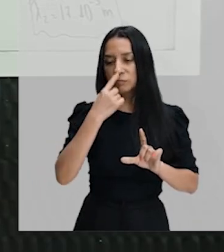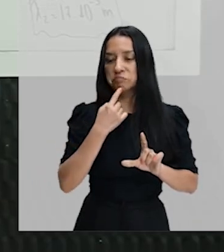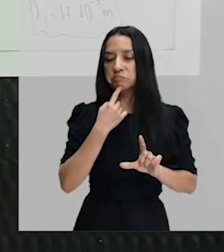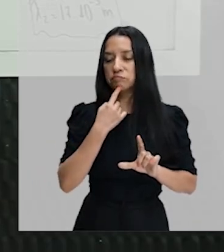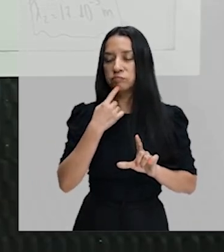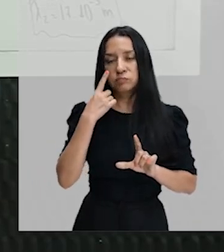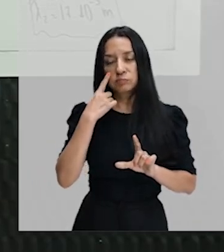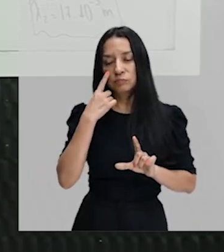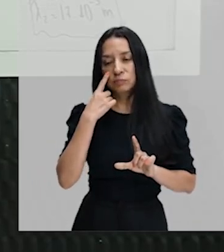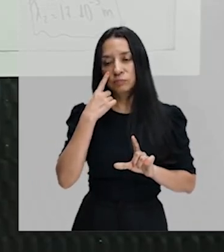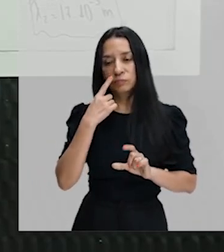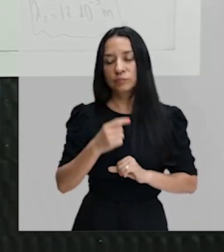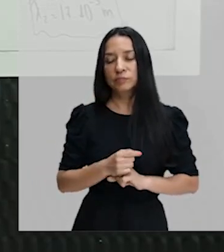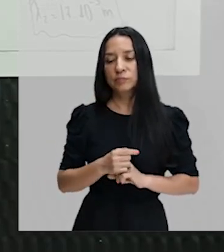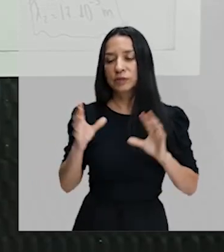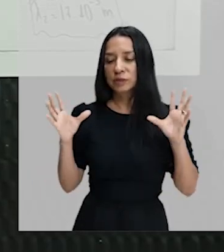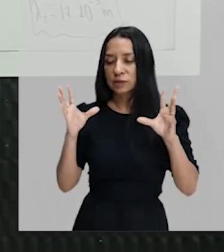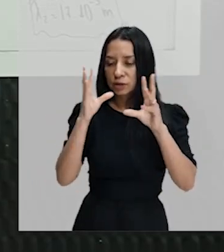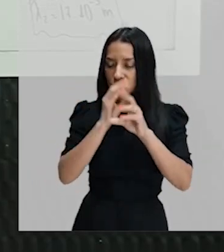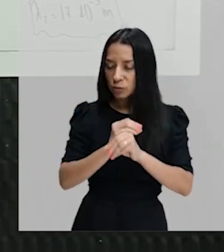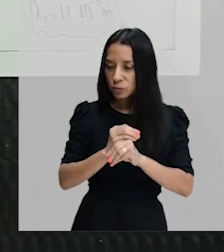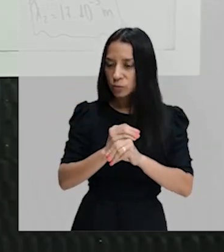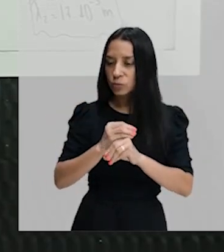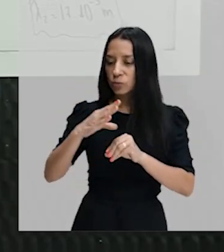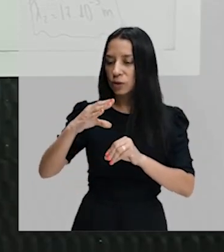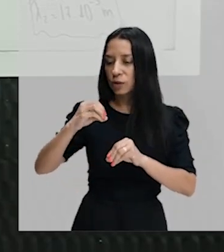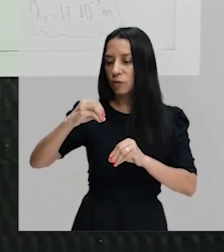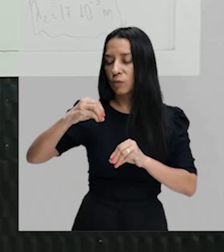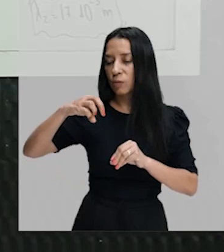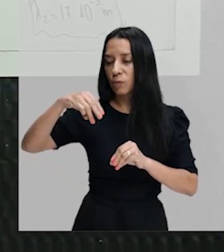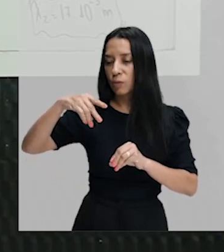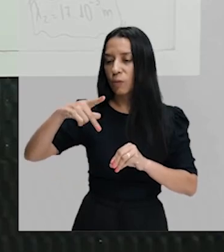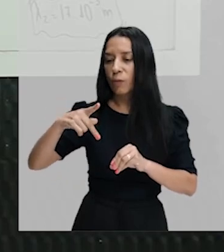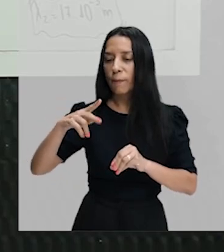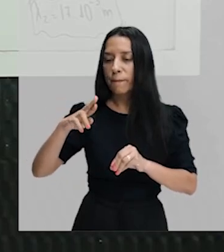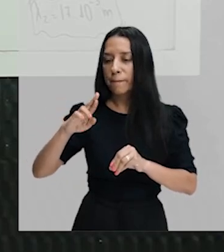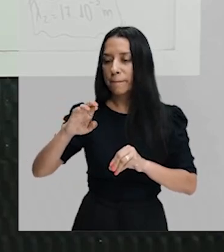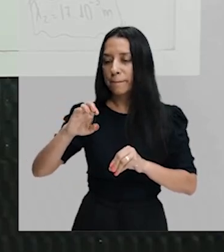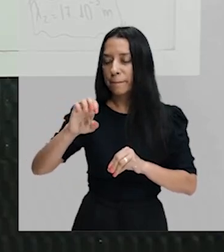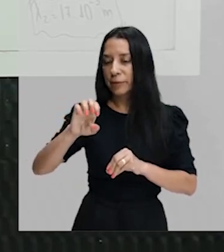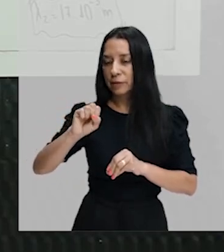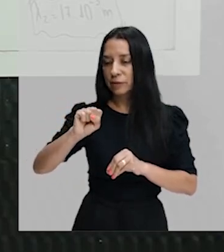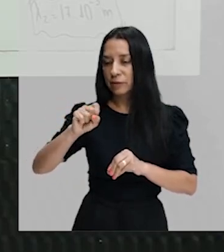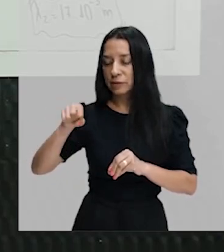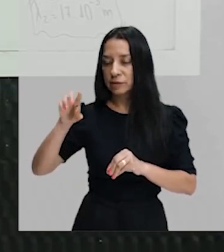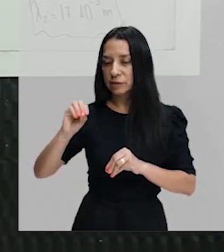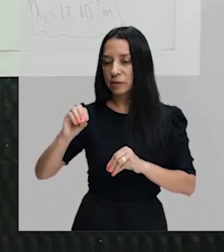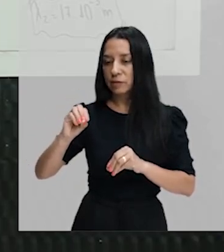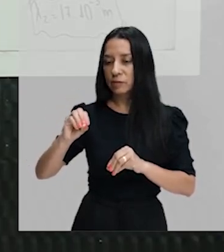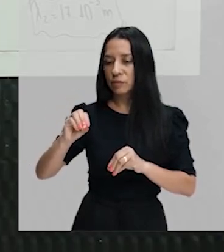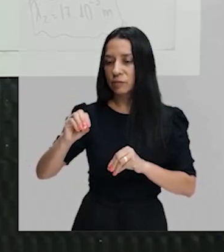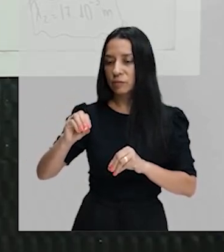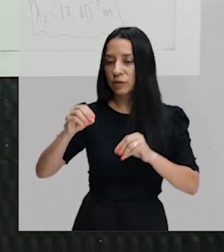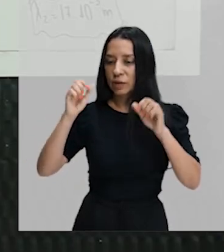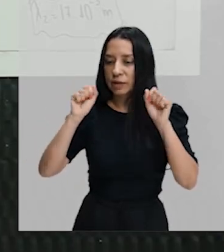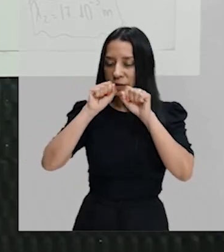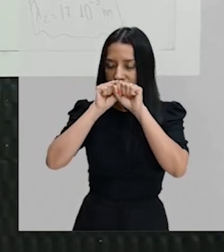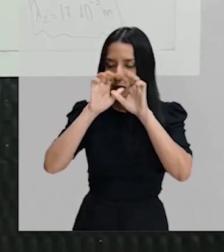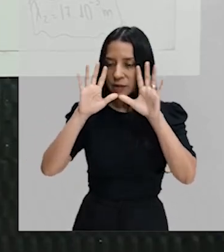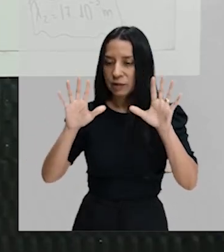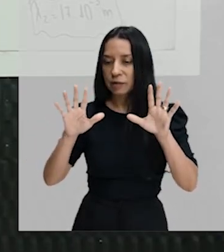compressão certo escuro é compressão e claro é rarefação então esta aqui é